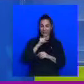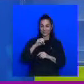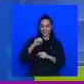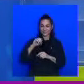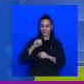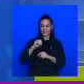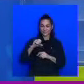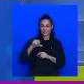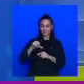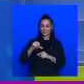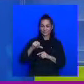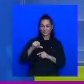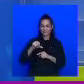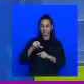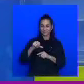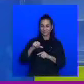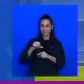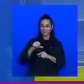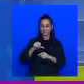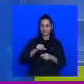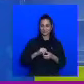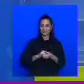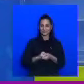Laranja 09.